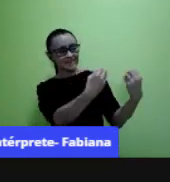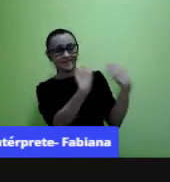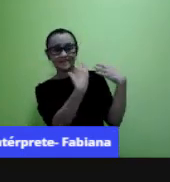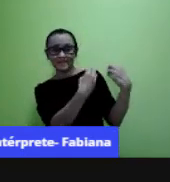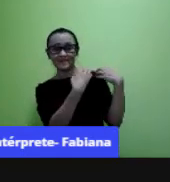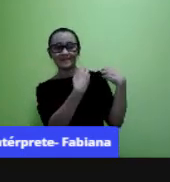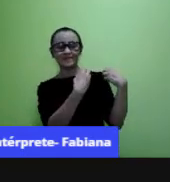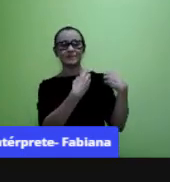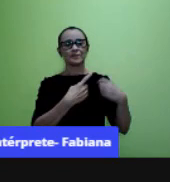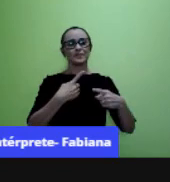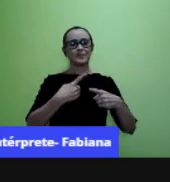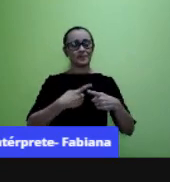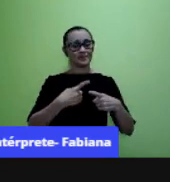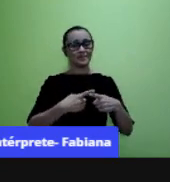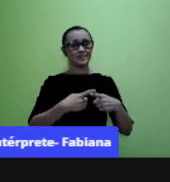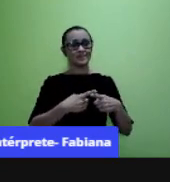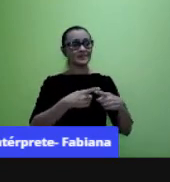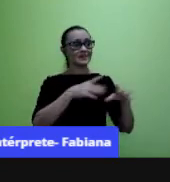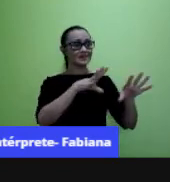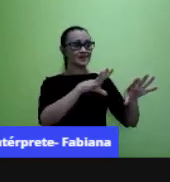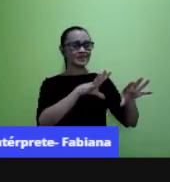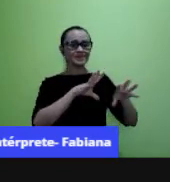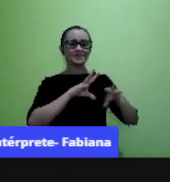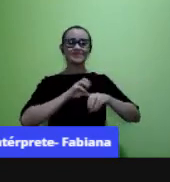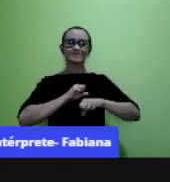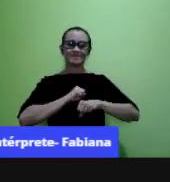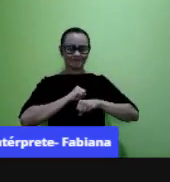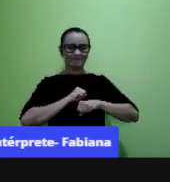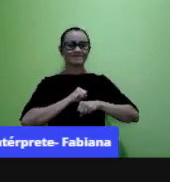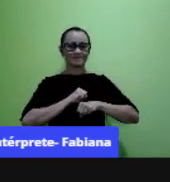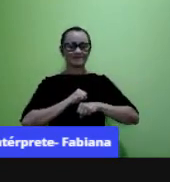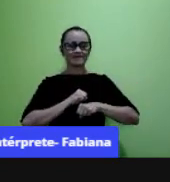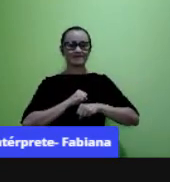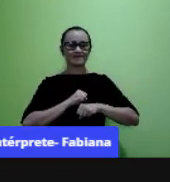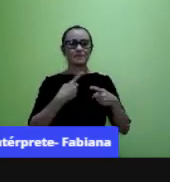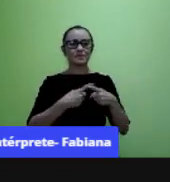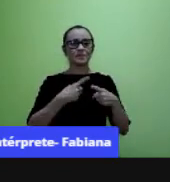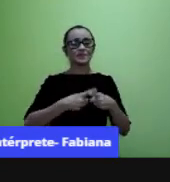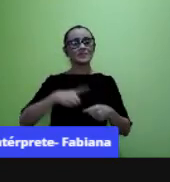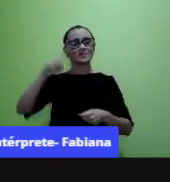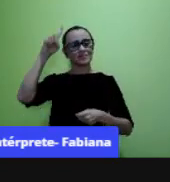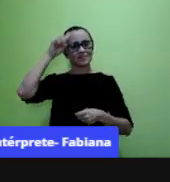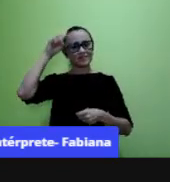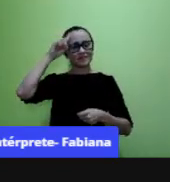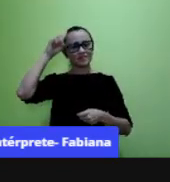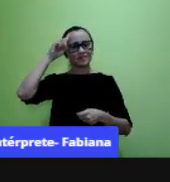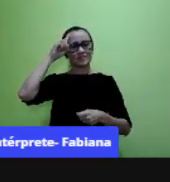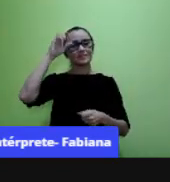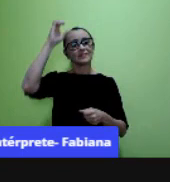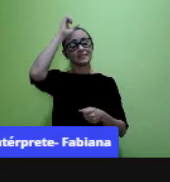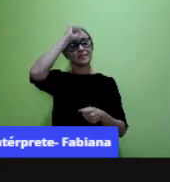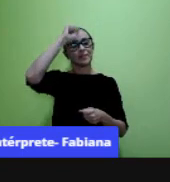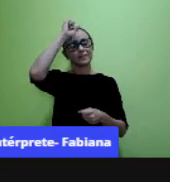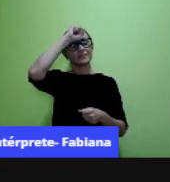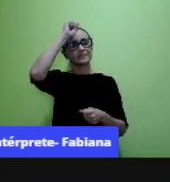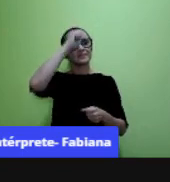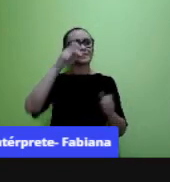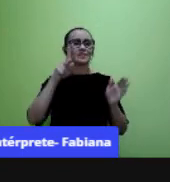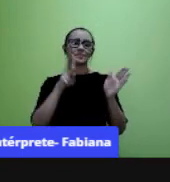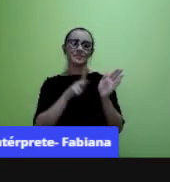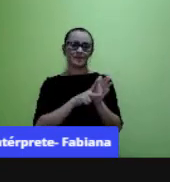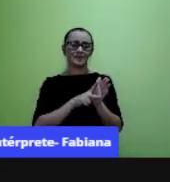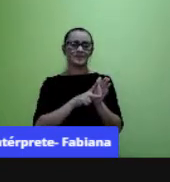Por quê? Porque aquilo fez parte do cotidiano dela, fez parte da aprendizagem dela. Então, por que é